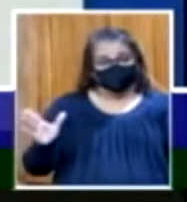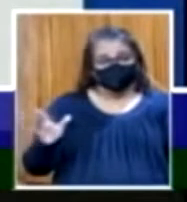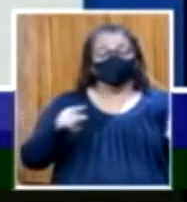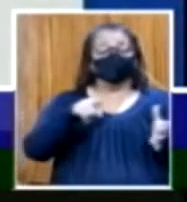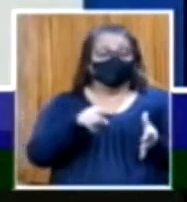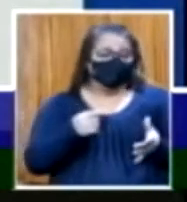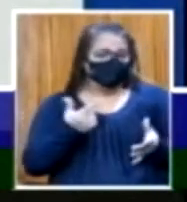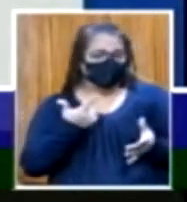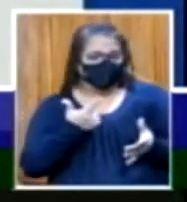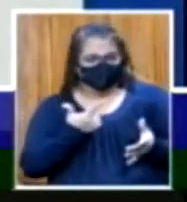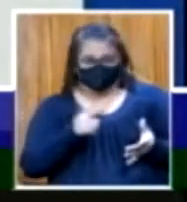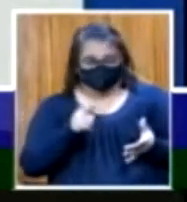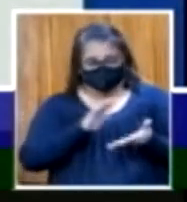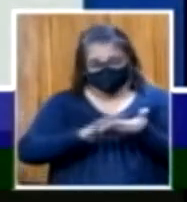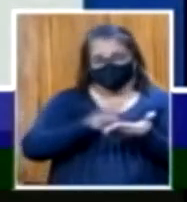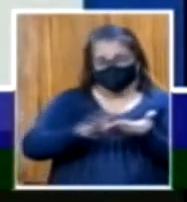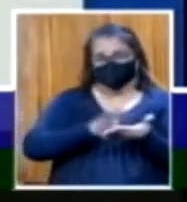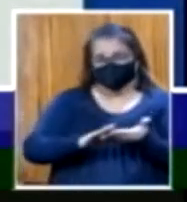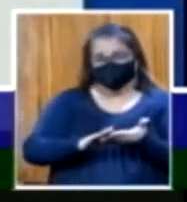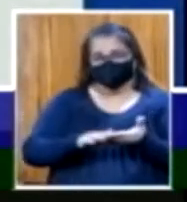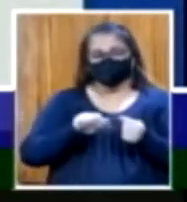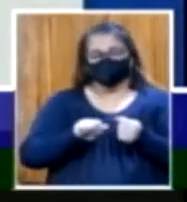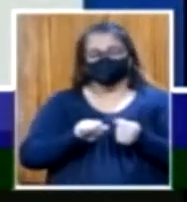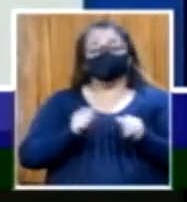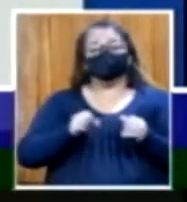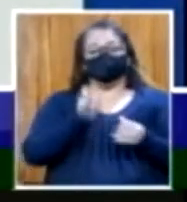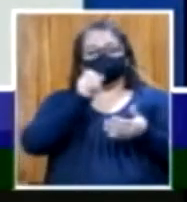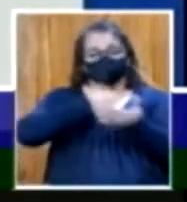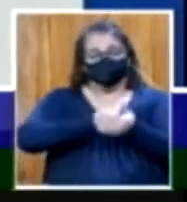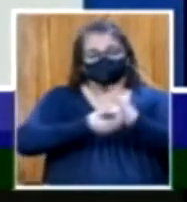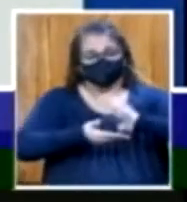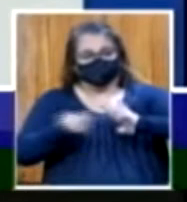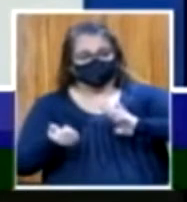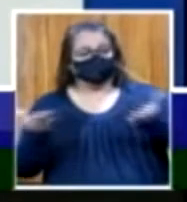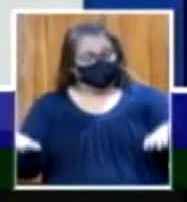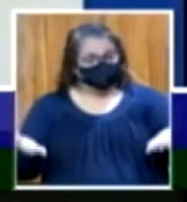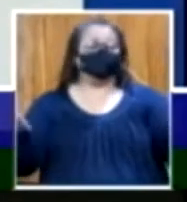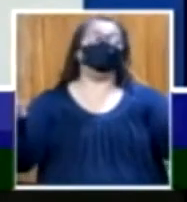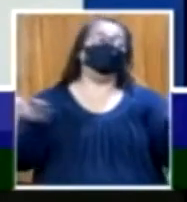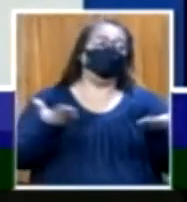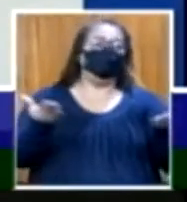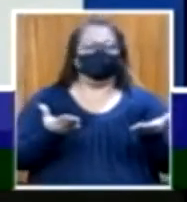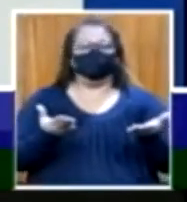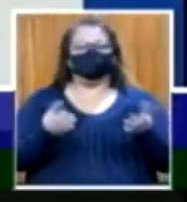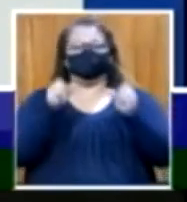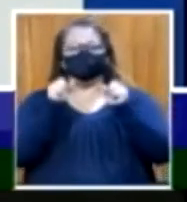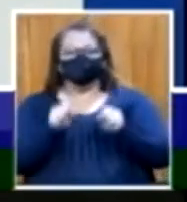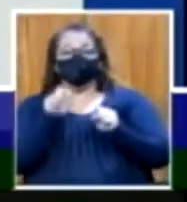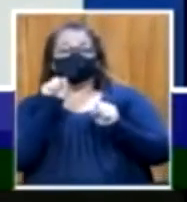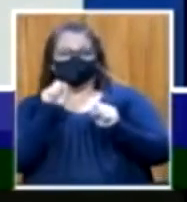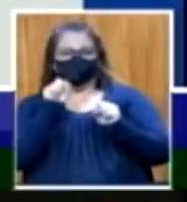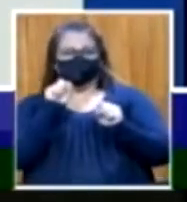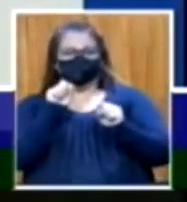vezes, ela não tem tanta despesa a abater do imposto de renda. Hoje é permitido